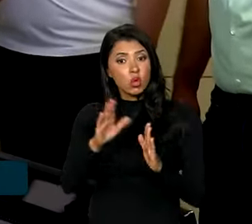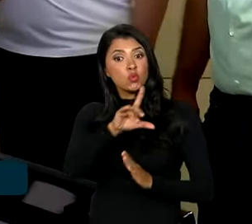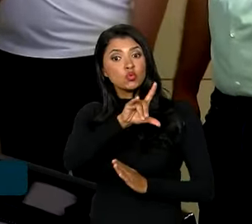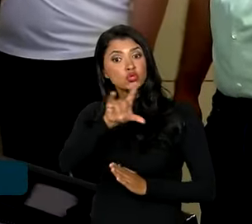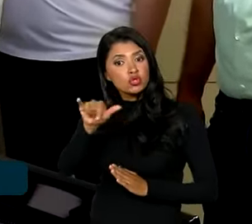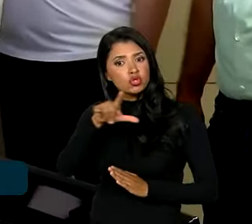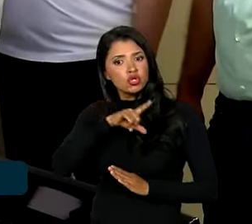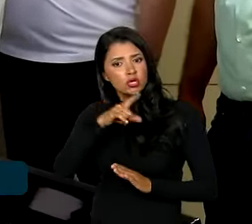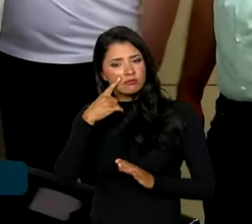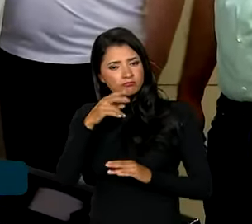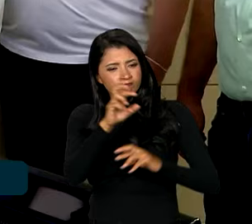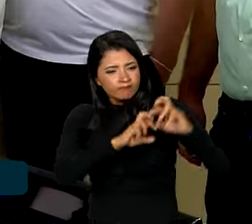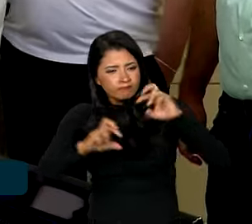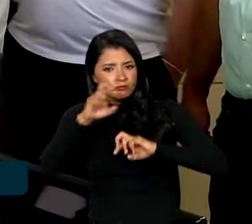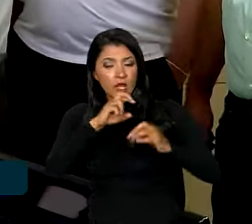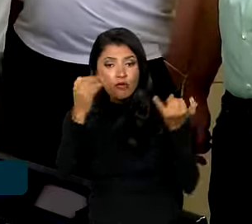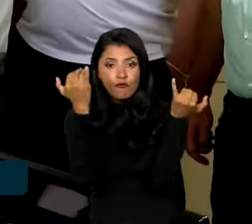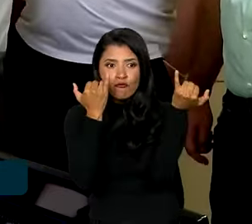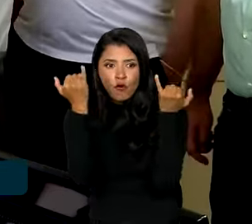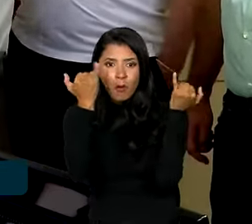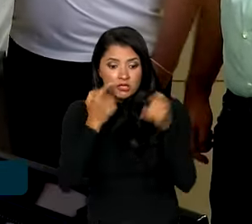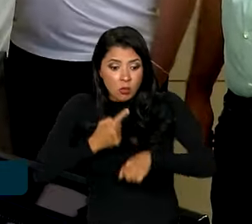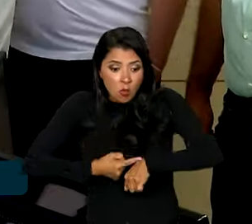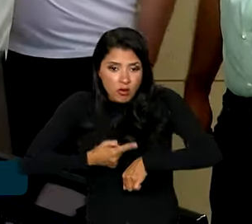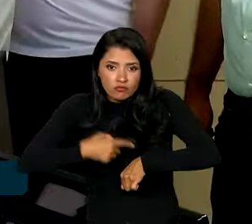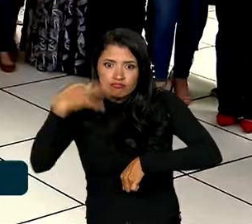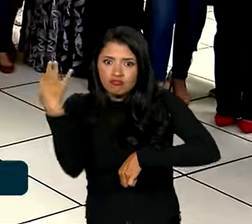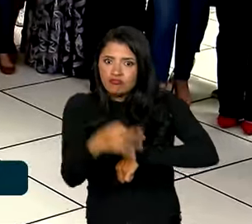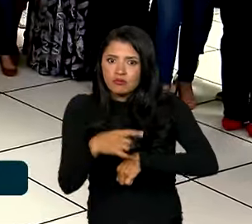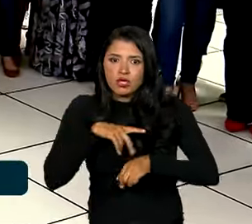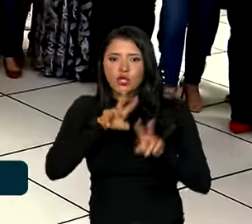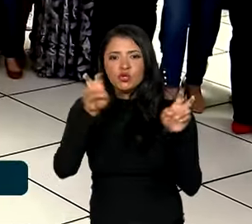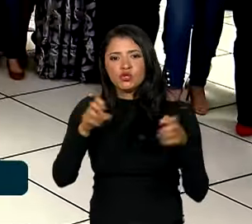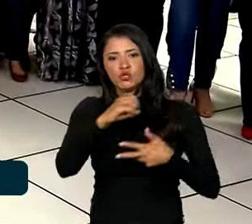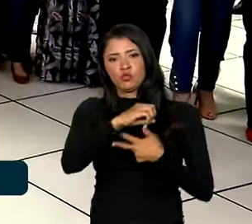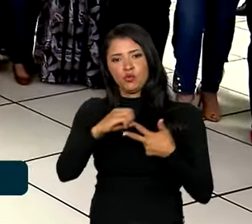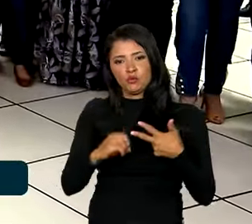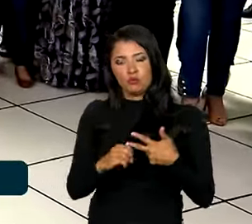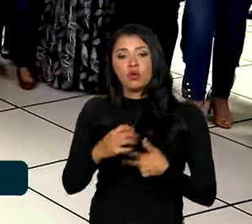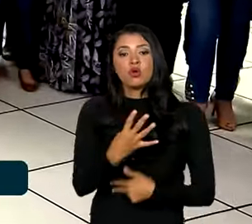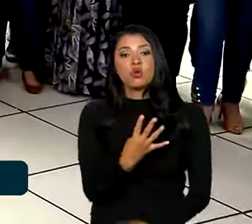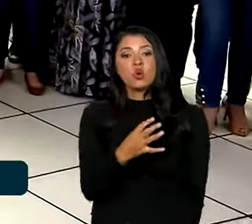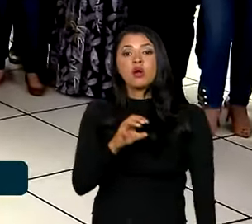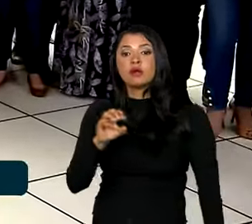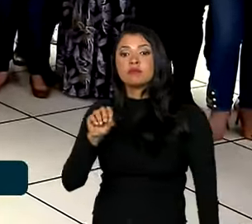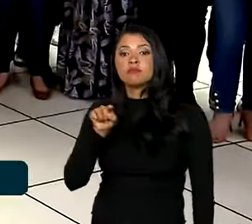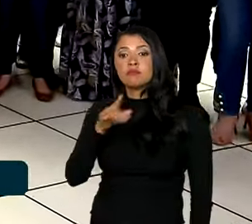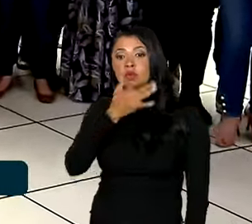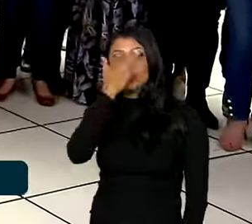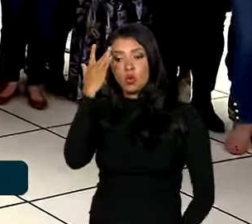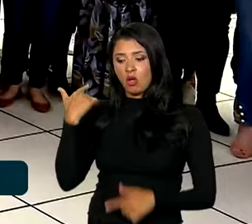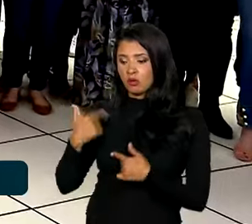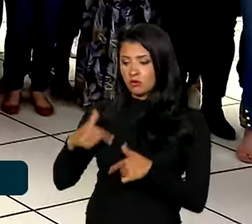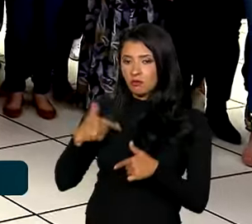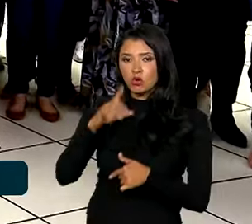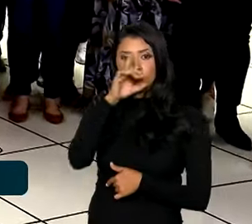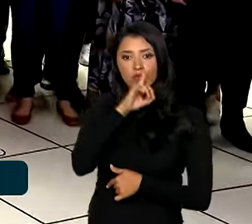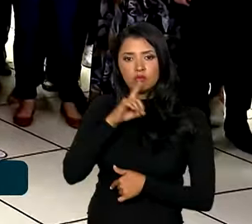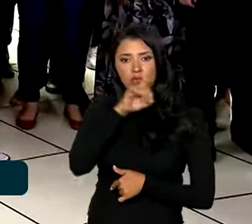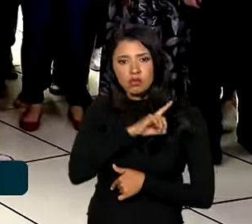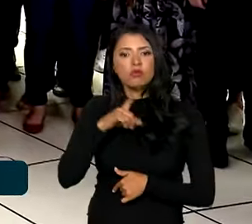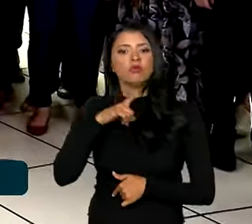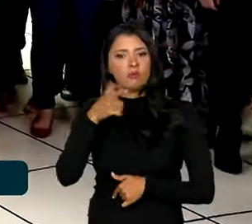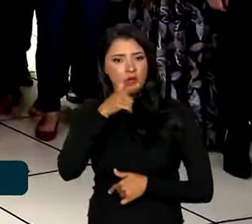dia foram monitoradas informações em tempo real sobre o ENEM cerca de 400.000 pessoas trabalharam nesse domingo para